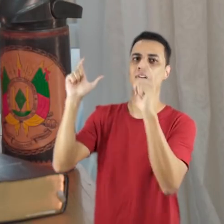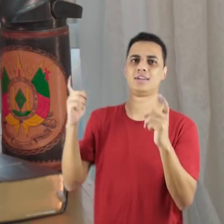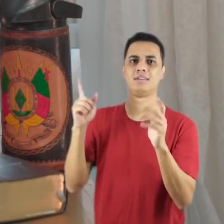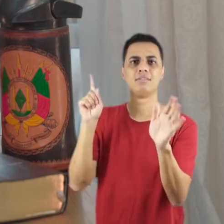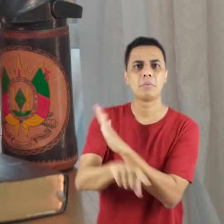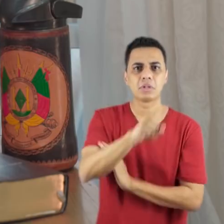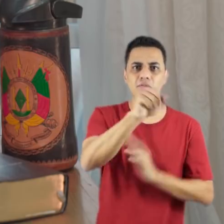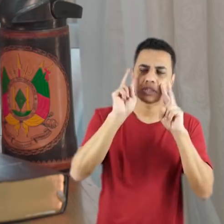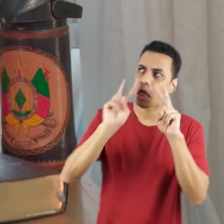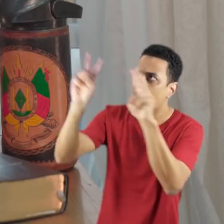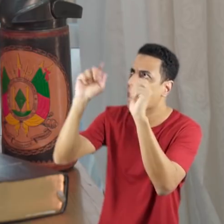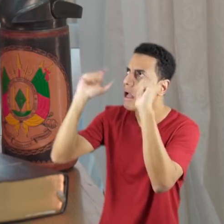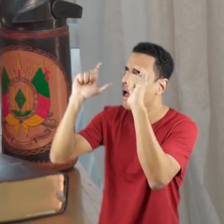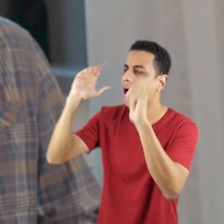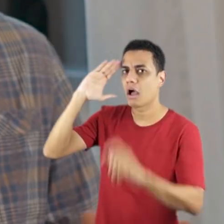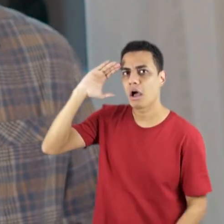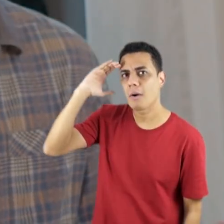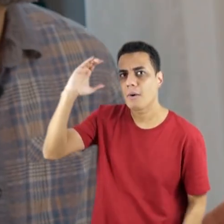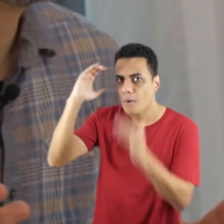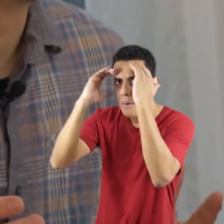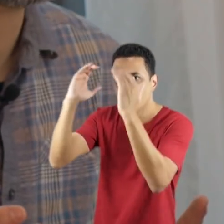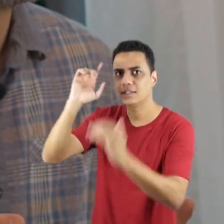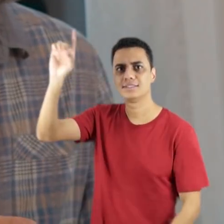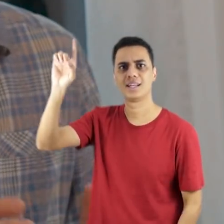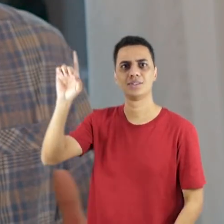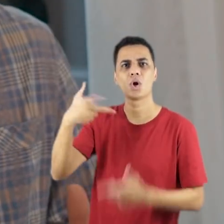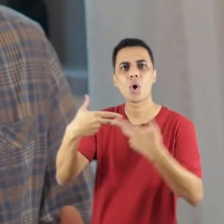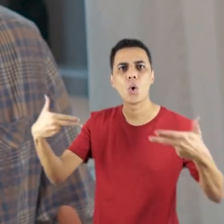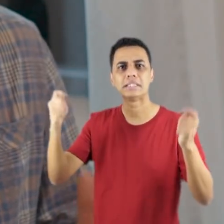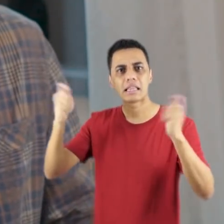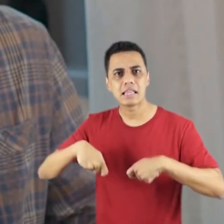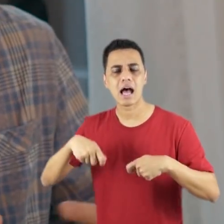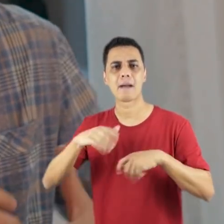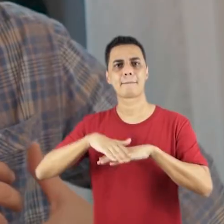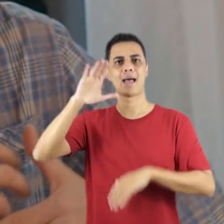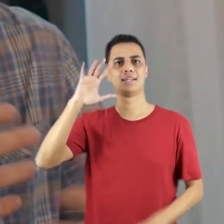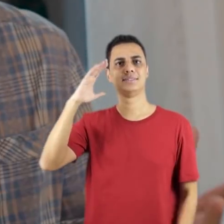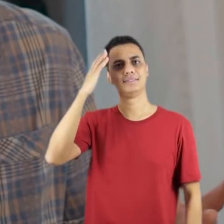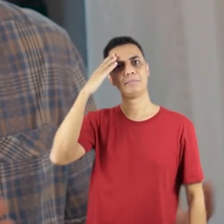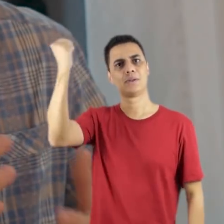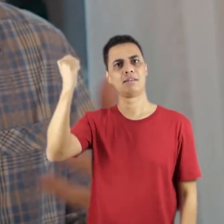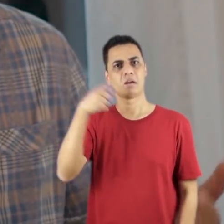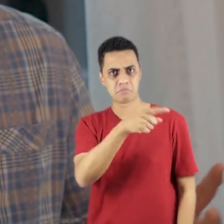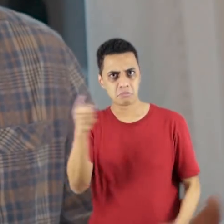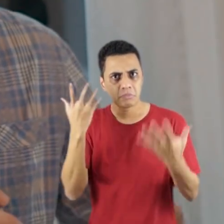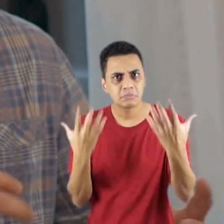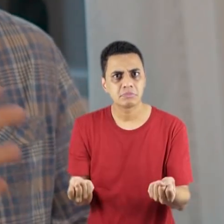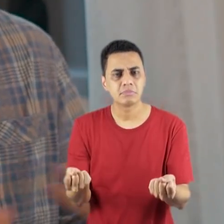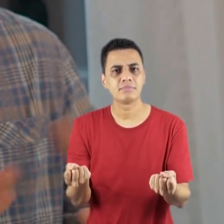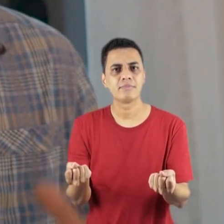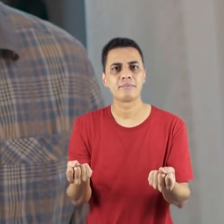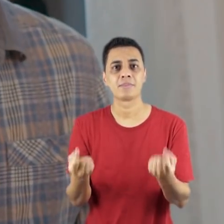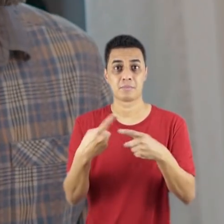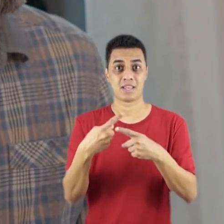ouvidos àquilo que pode te fazer mais sábio? Agora, a visão é um sentido responsável pela maioria dos nossos estímulos